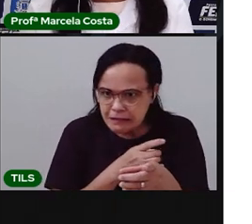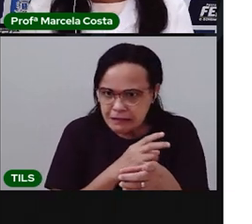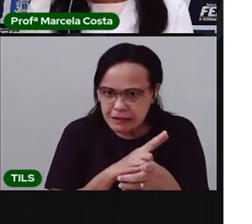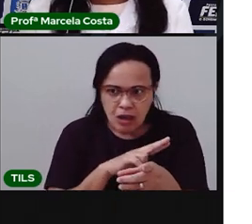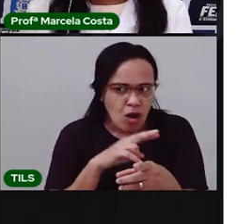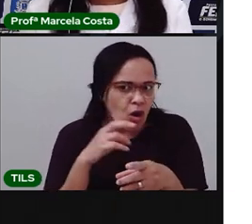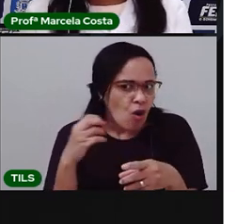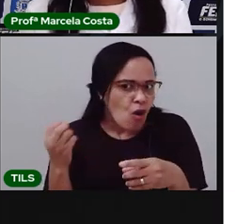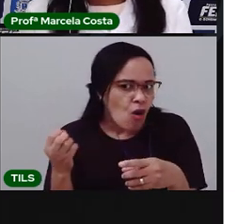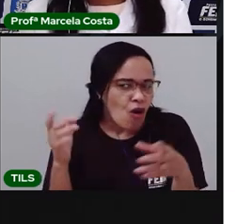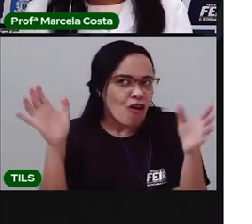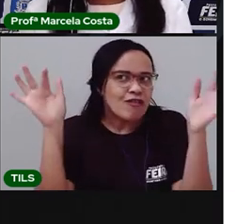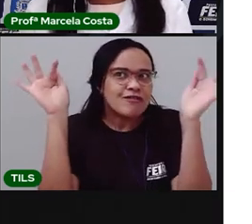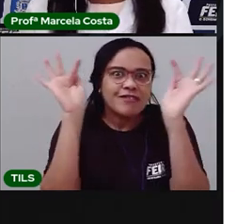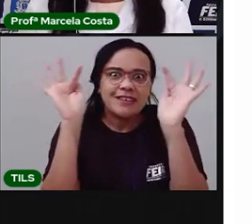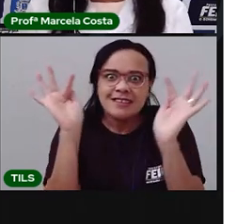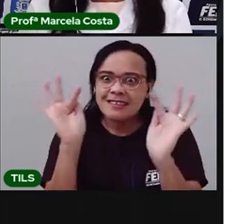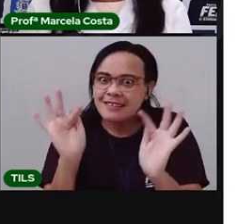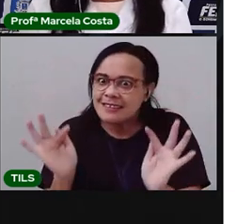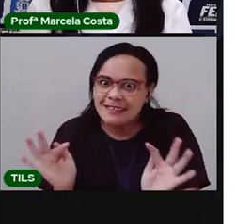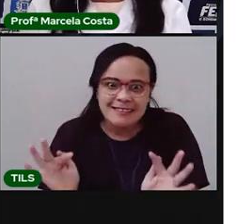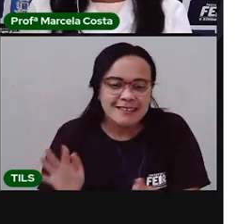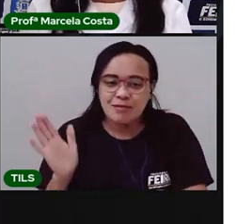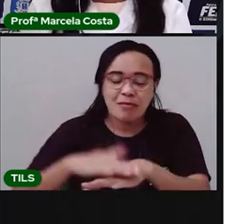essa pessoa está feliz?